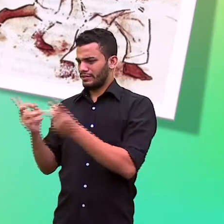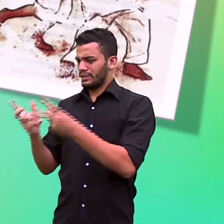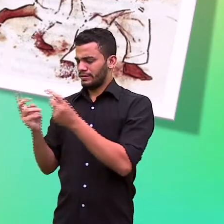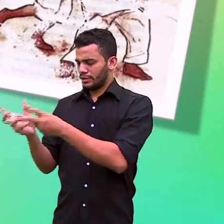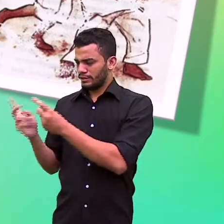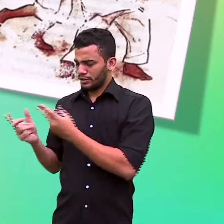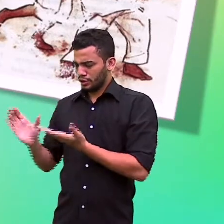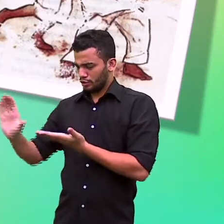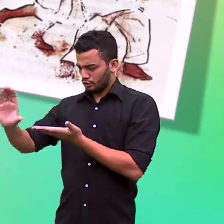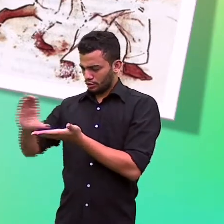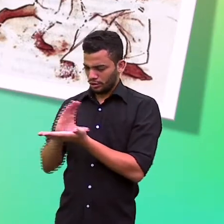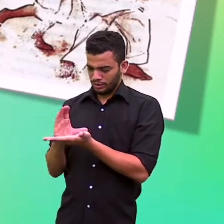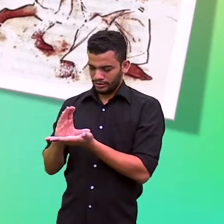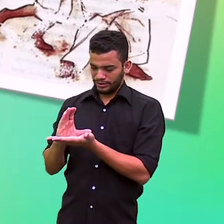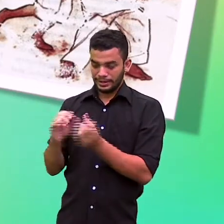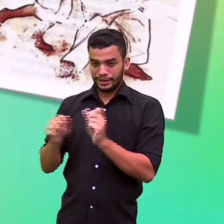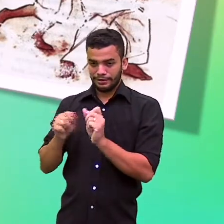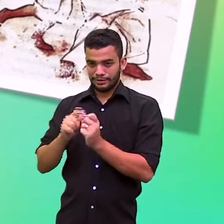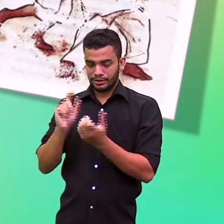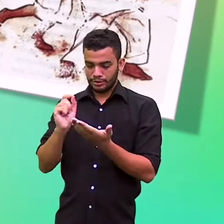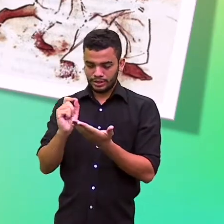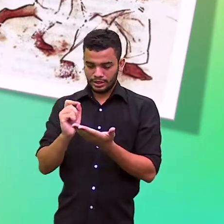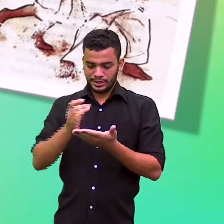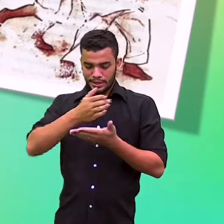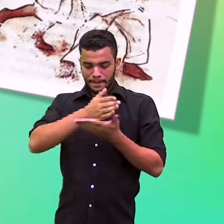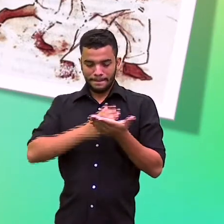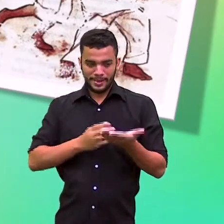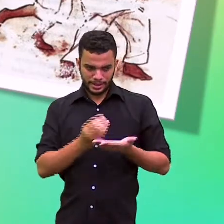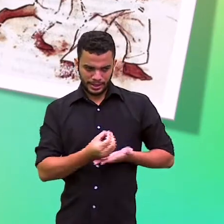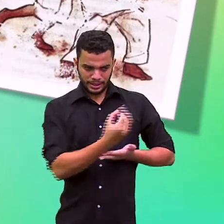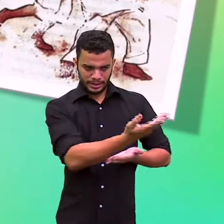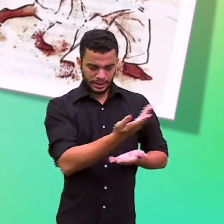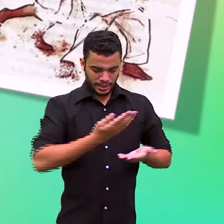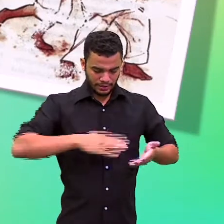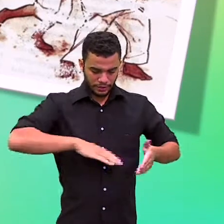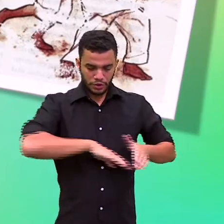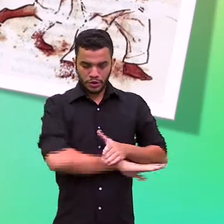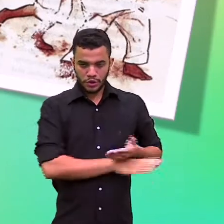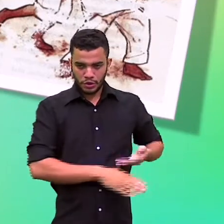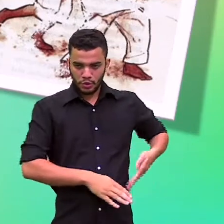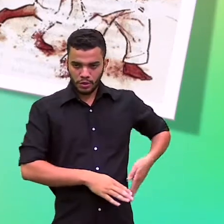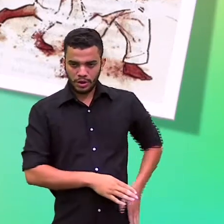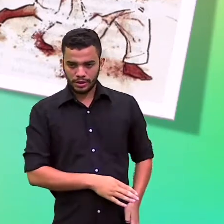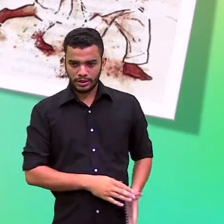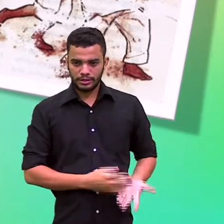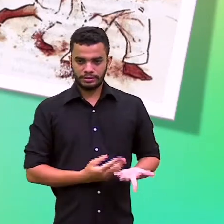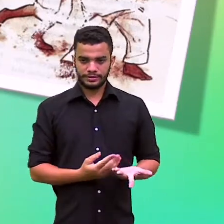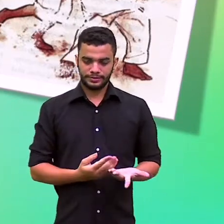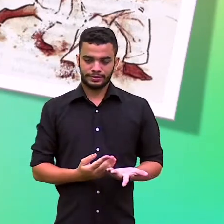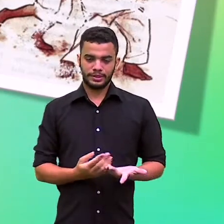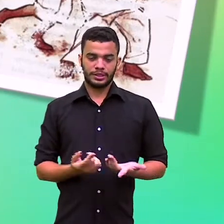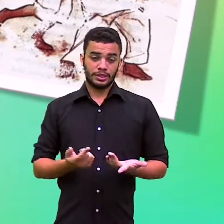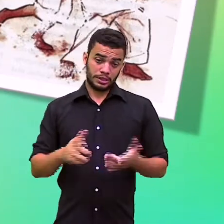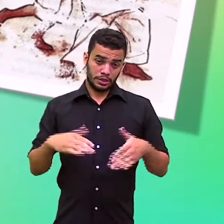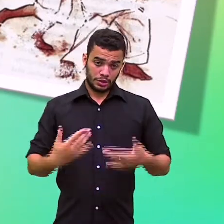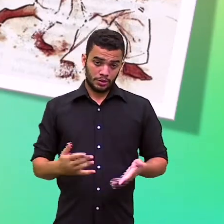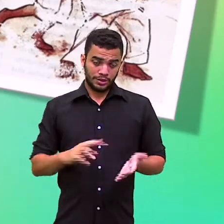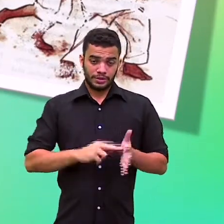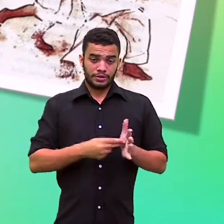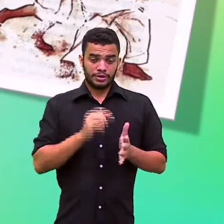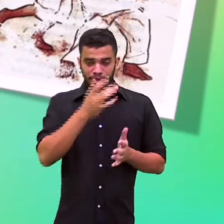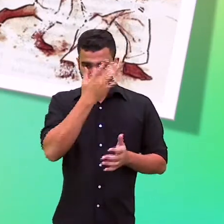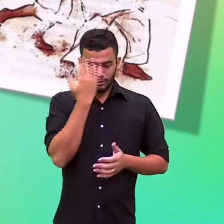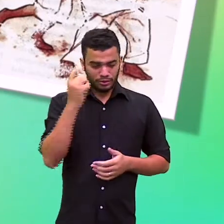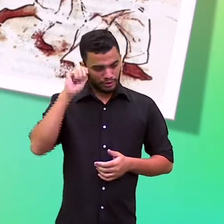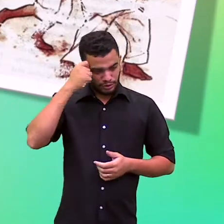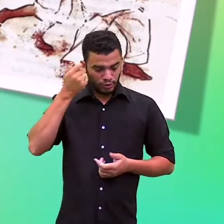donos. Com a venda, podiam andar mais livres pela capital, facilitando a organização das revoltas.